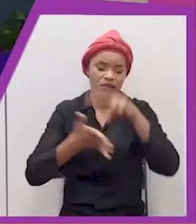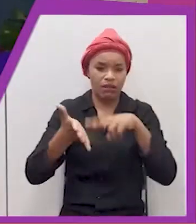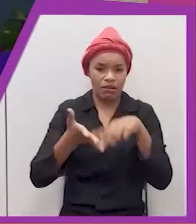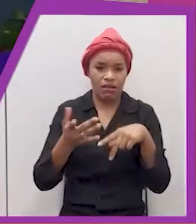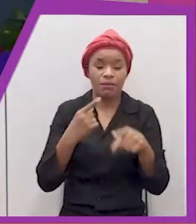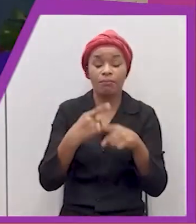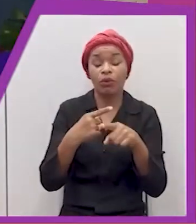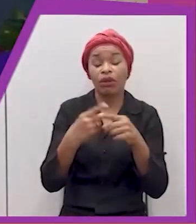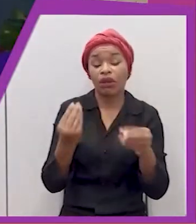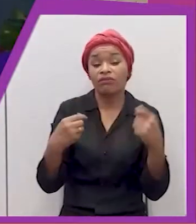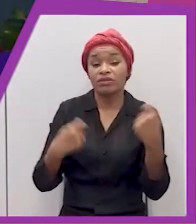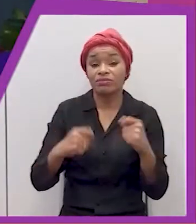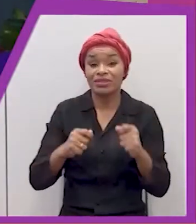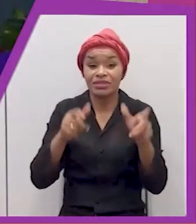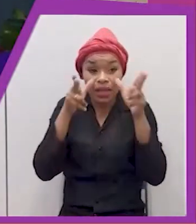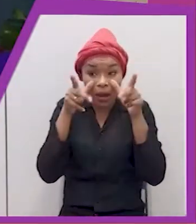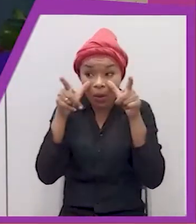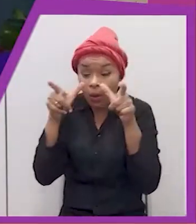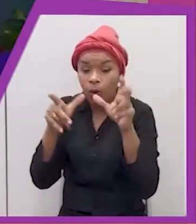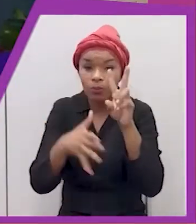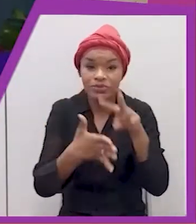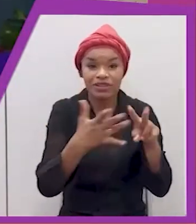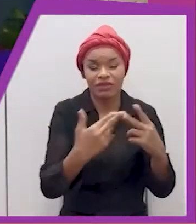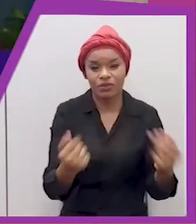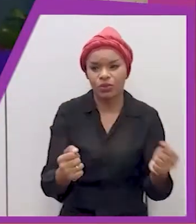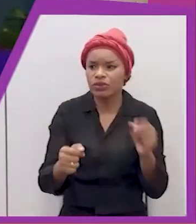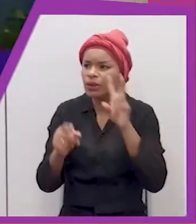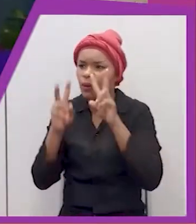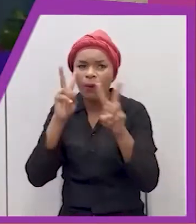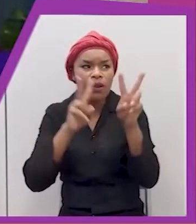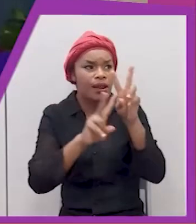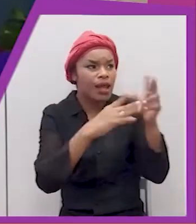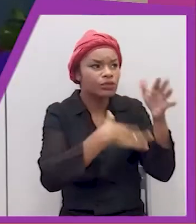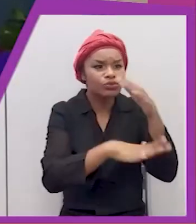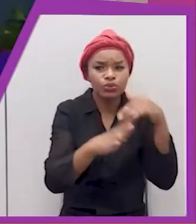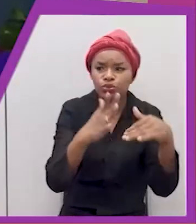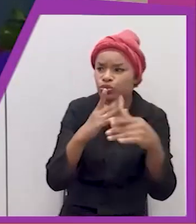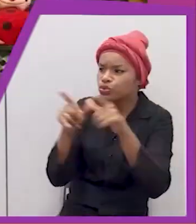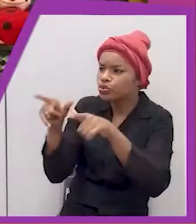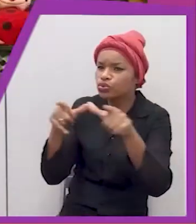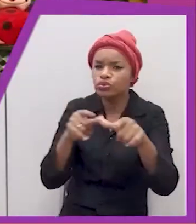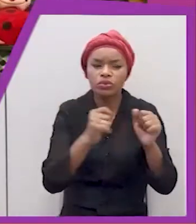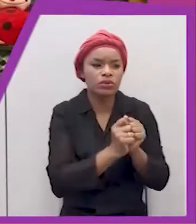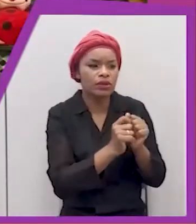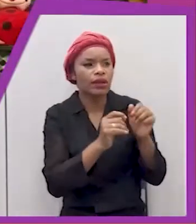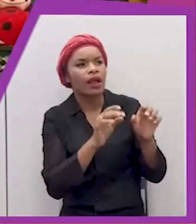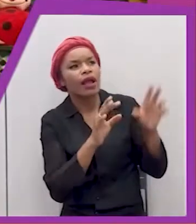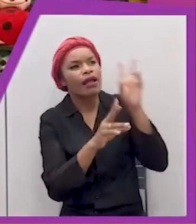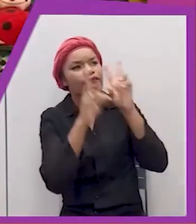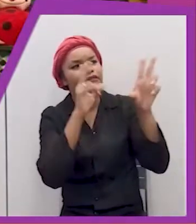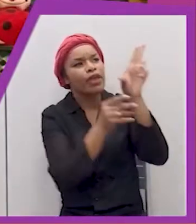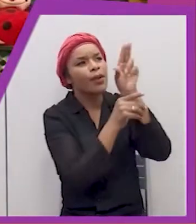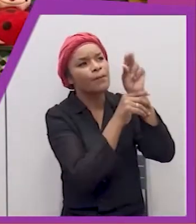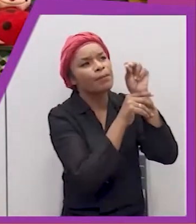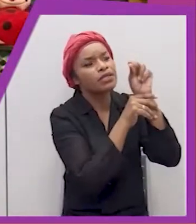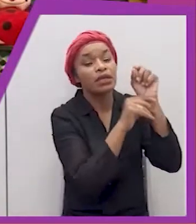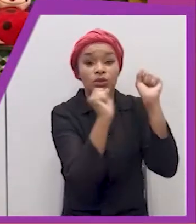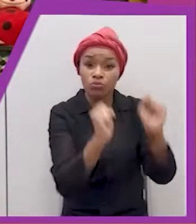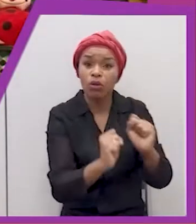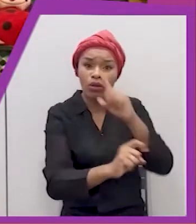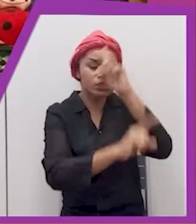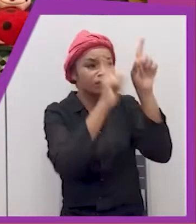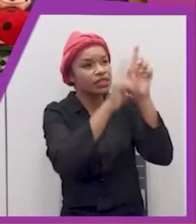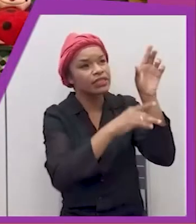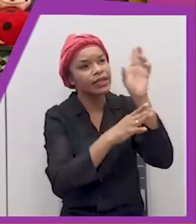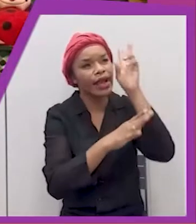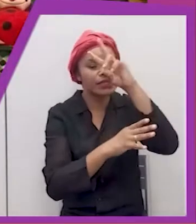Saudade dessa inspiração dá uma dica para os meninos que estão lá vendo a gente tudo para ser um escritor que que a gente faz